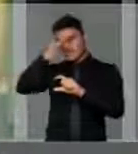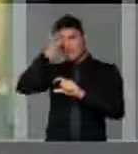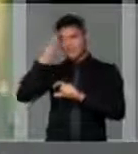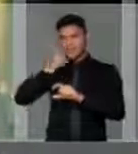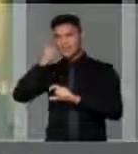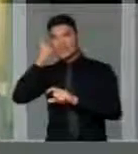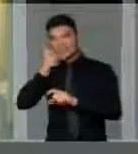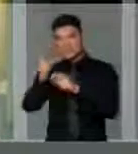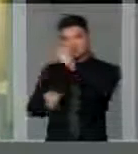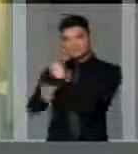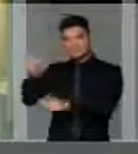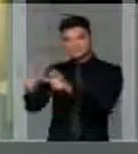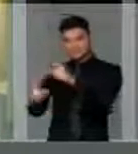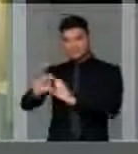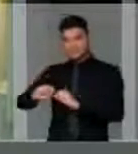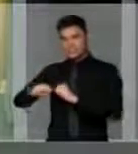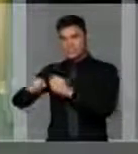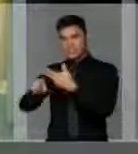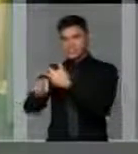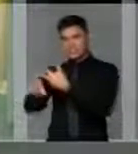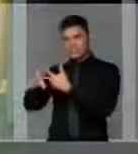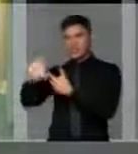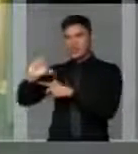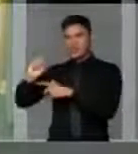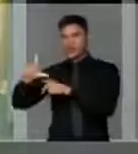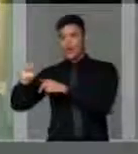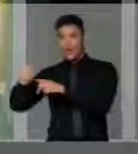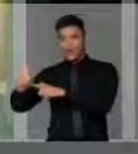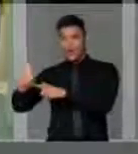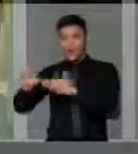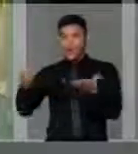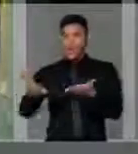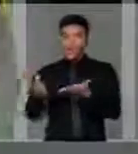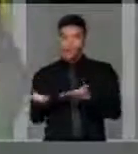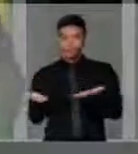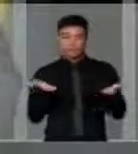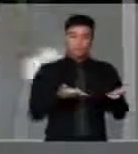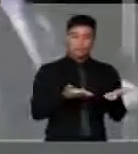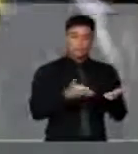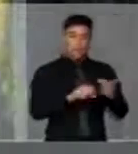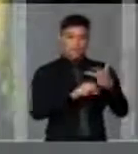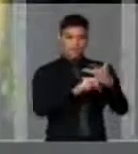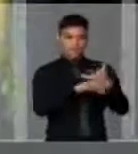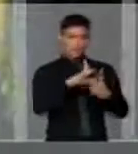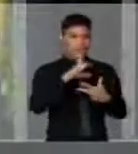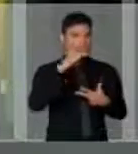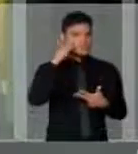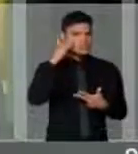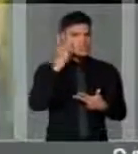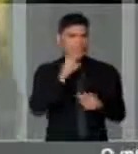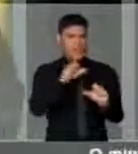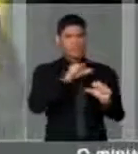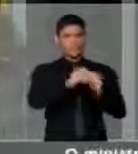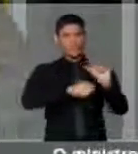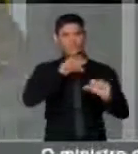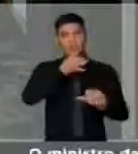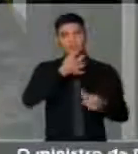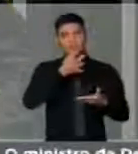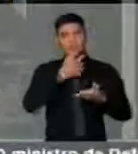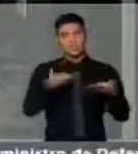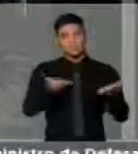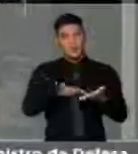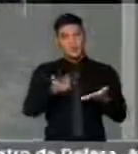presidente Collor. Por que não repetem o discurso? Mudaram a consciência ou as tetas desse governo ainda estão cheias de leite para que os